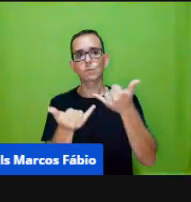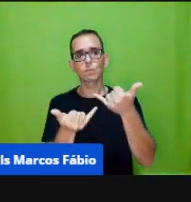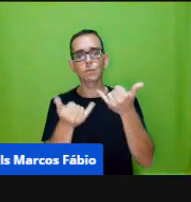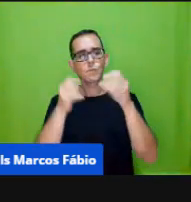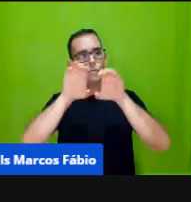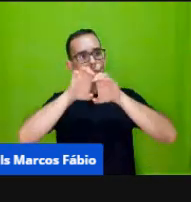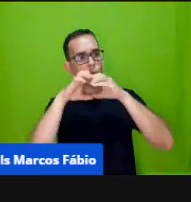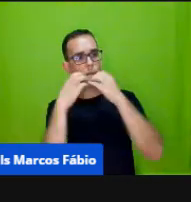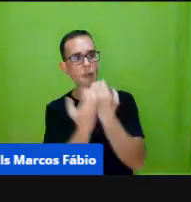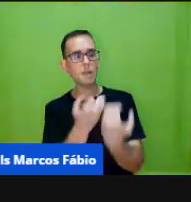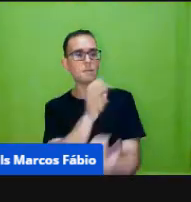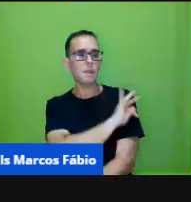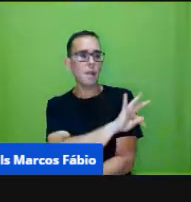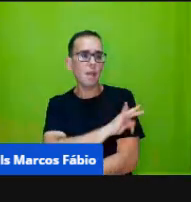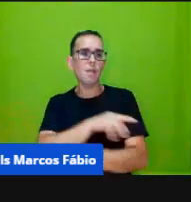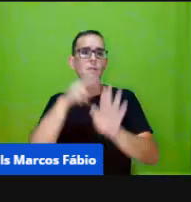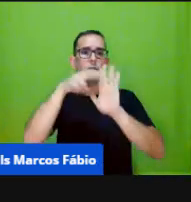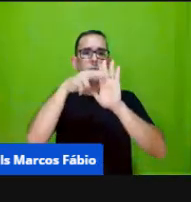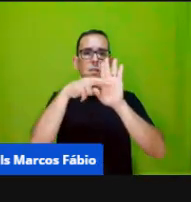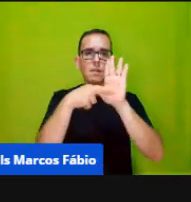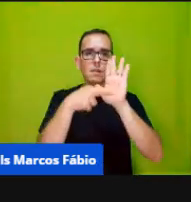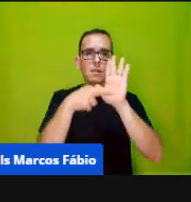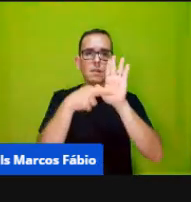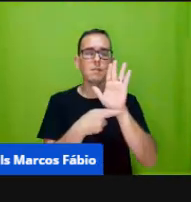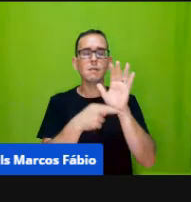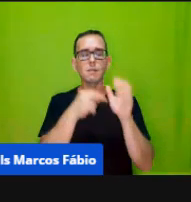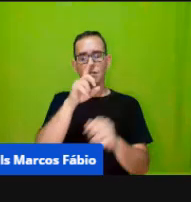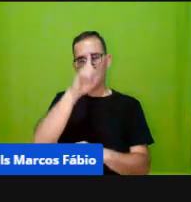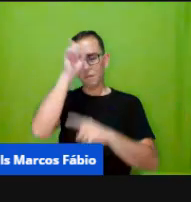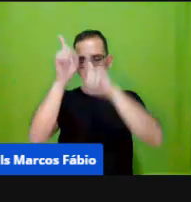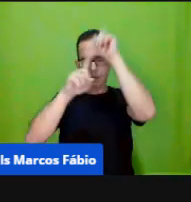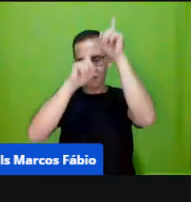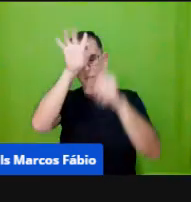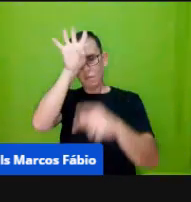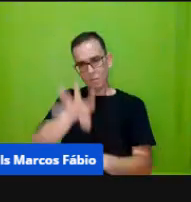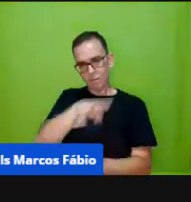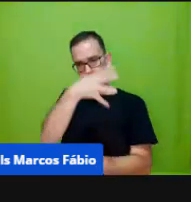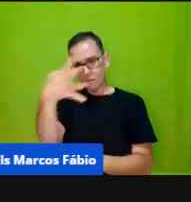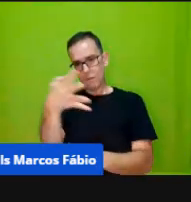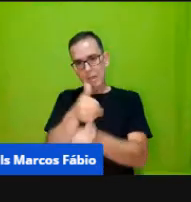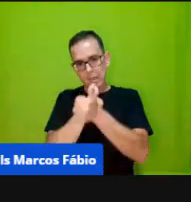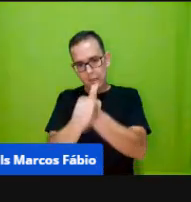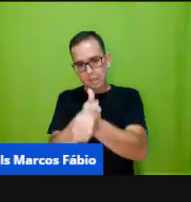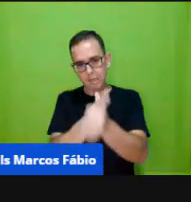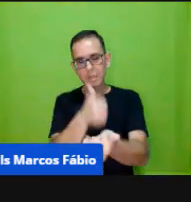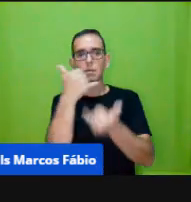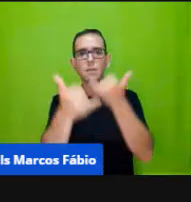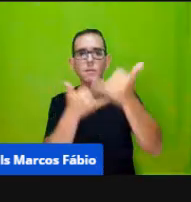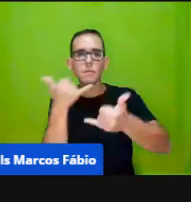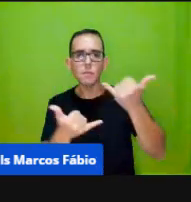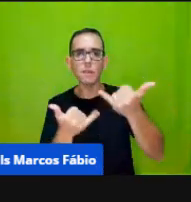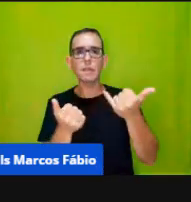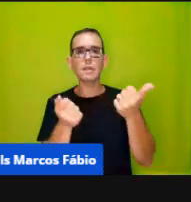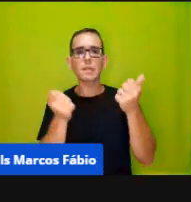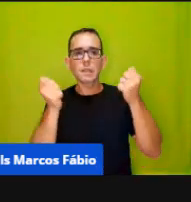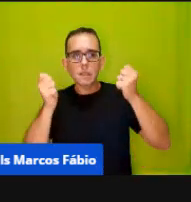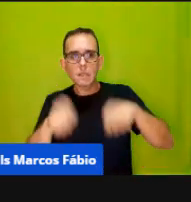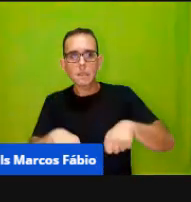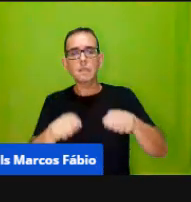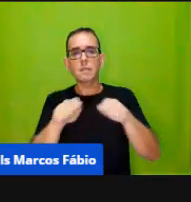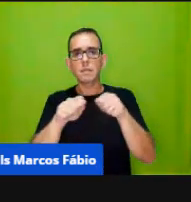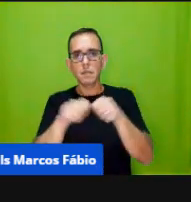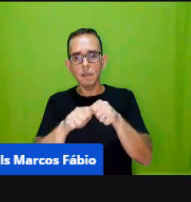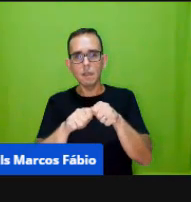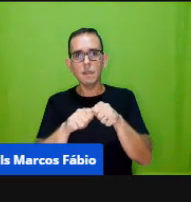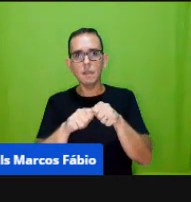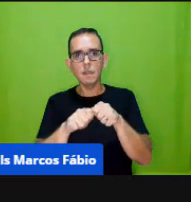técnico, regulamento, elaboração da tabela, acompanhamento dos jogos. E esses jogos eram feitos lá no ginásio Dom Bosco,